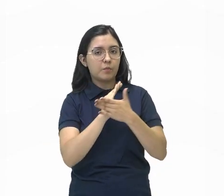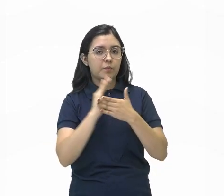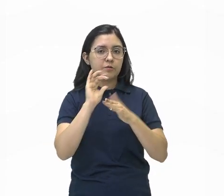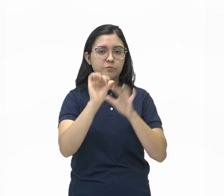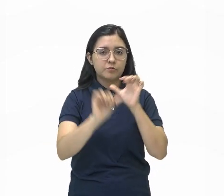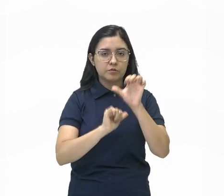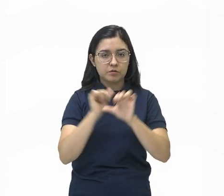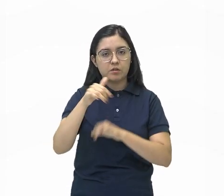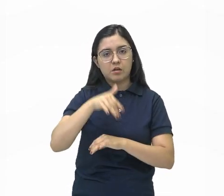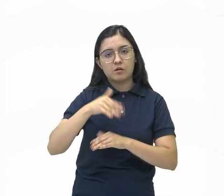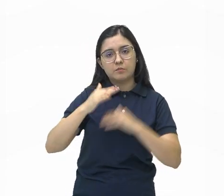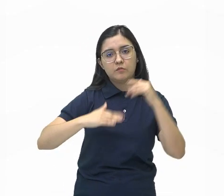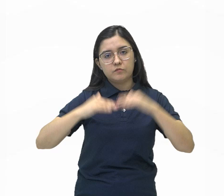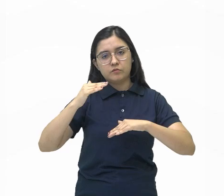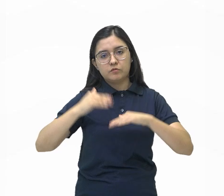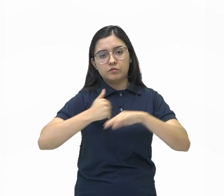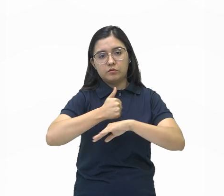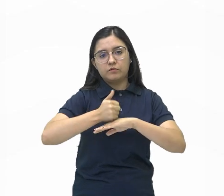nas profissões.